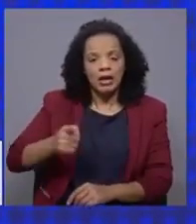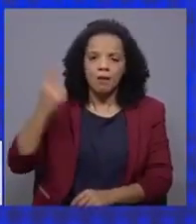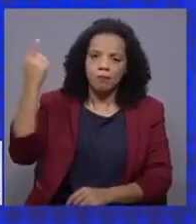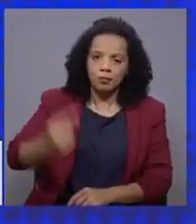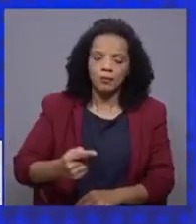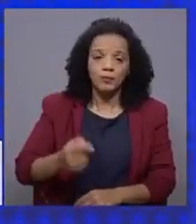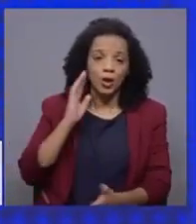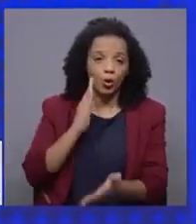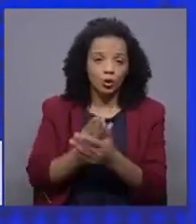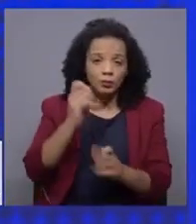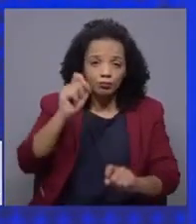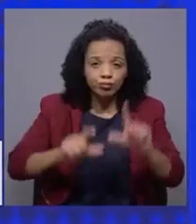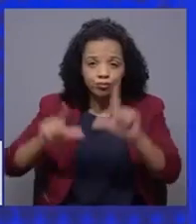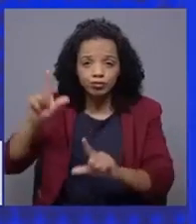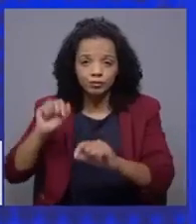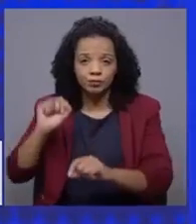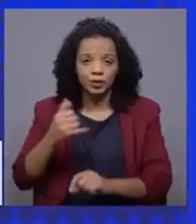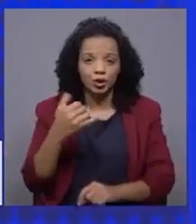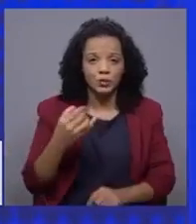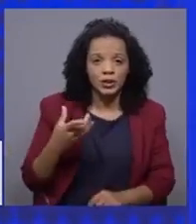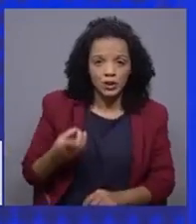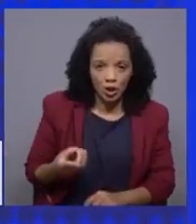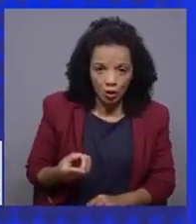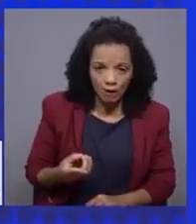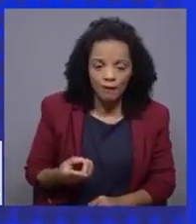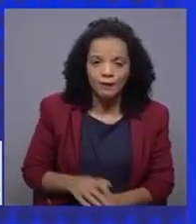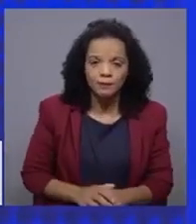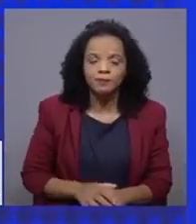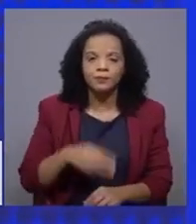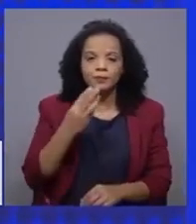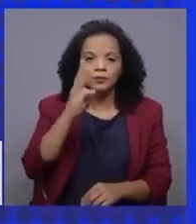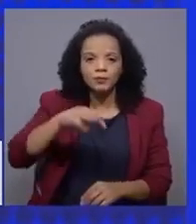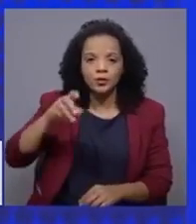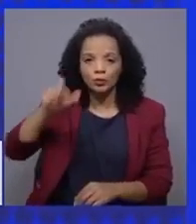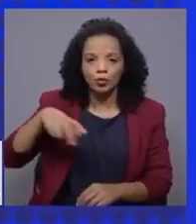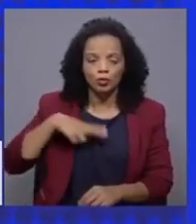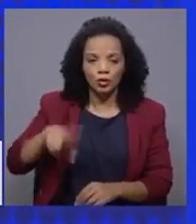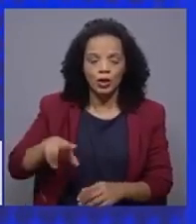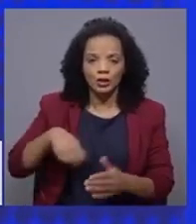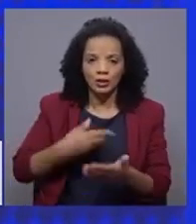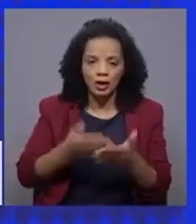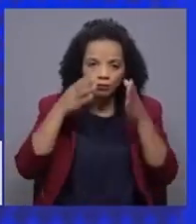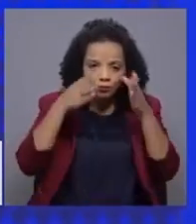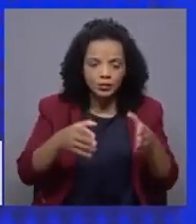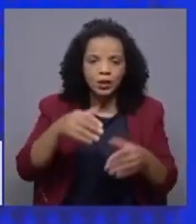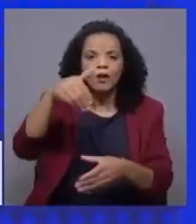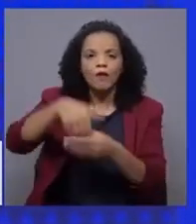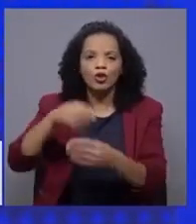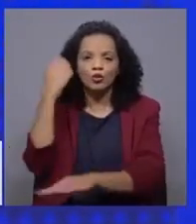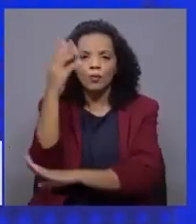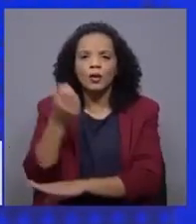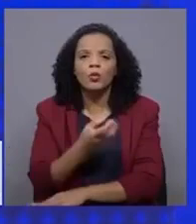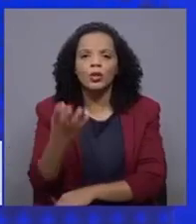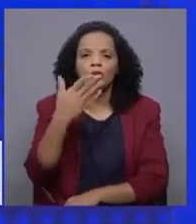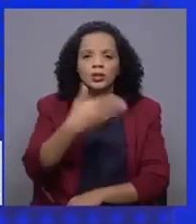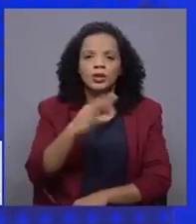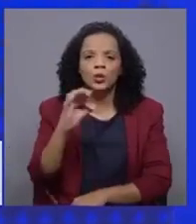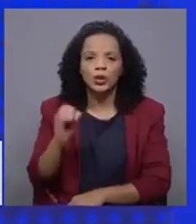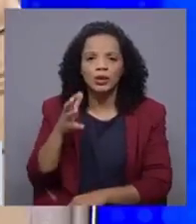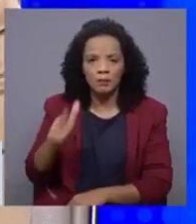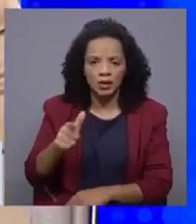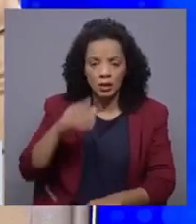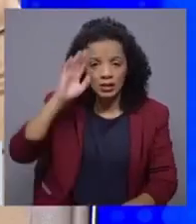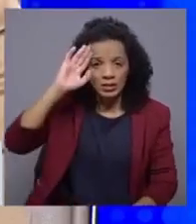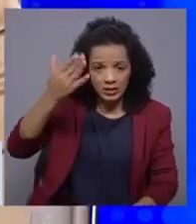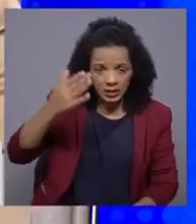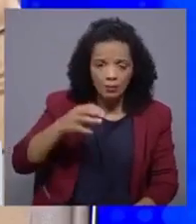Segundo a última sondagem feita pela Eurosondagem em 2019, há 3 milhões de portugueses são aficionados. Sabe quantos votos teve o PAN? 140 mil. Sabe